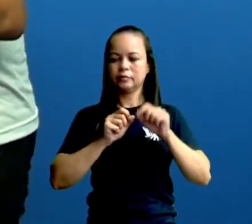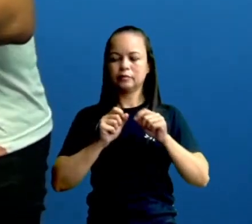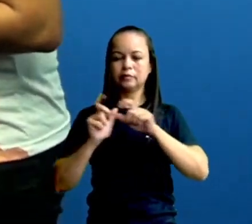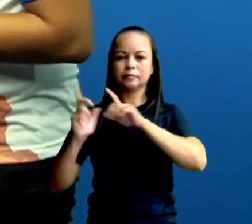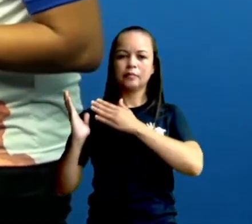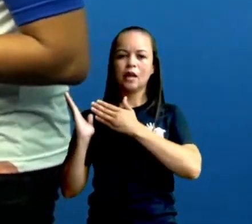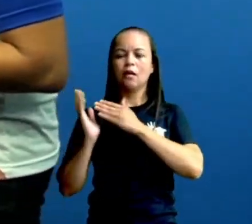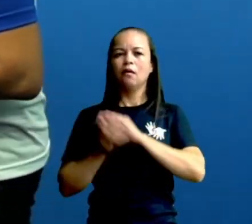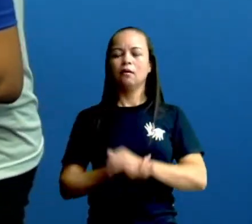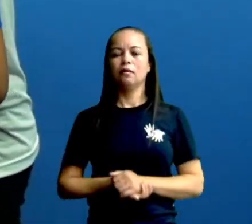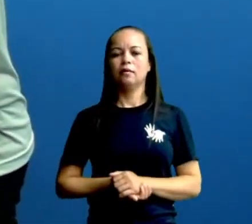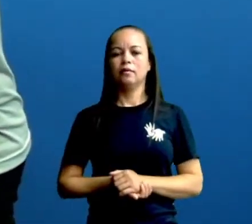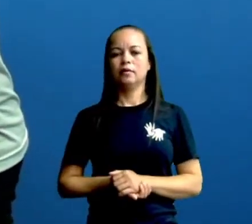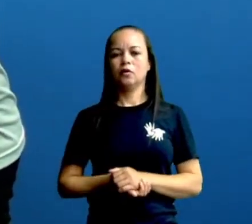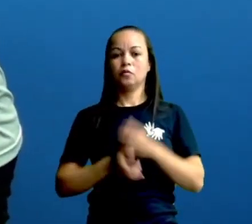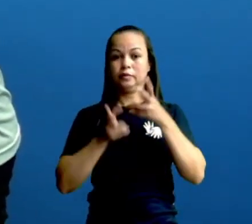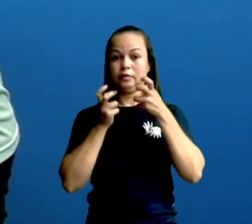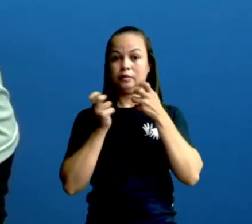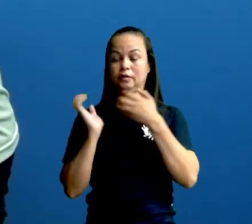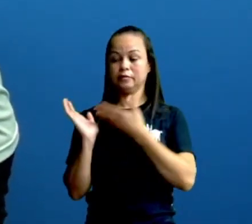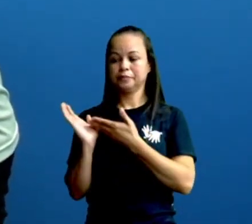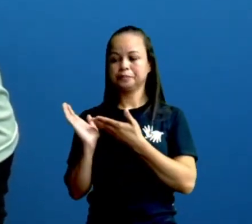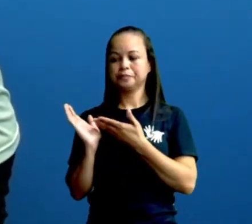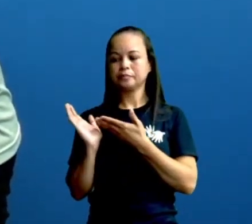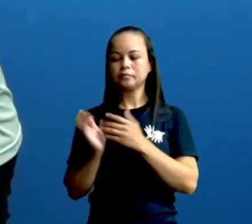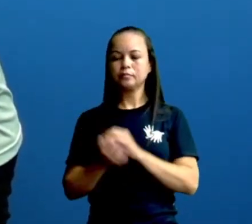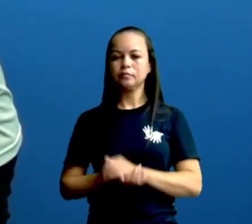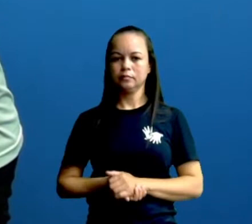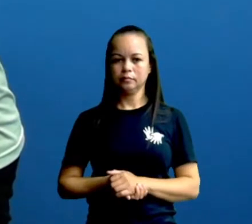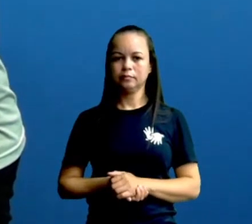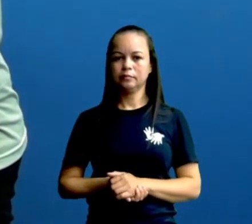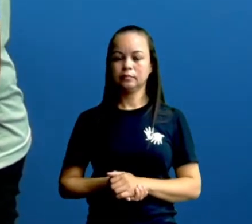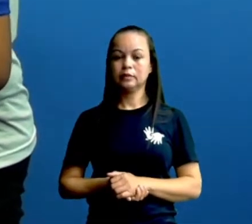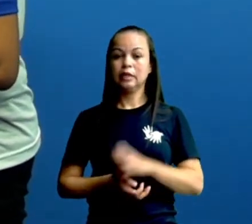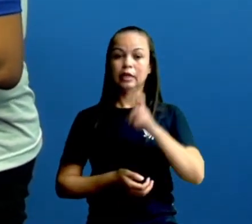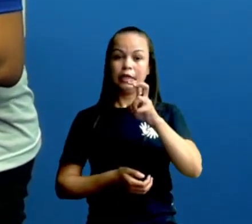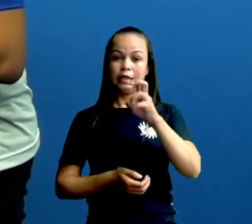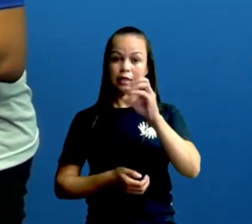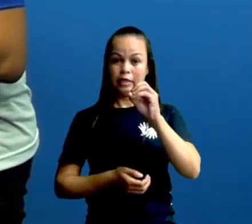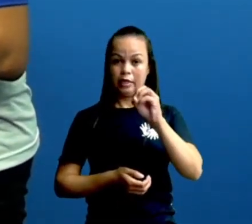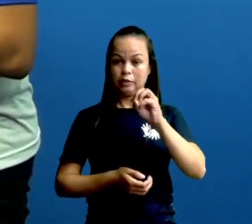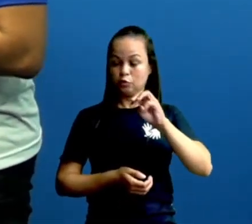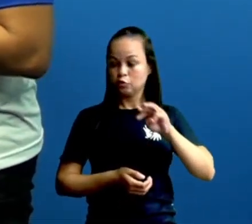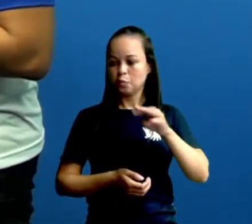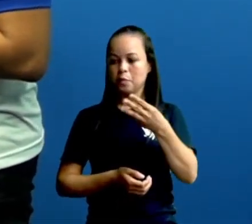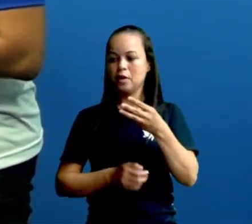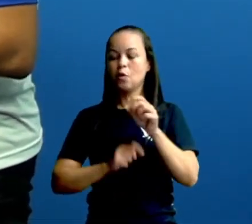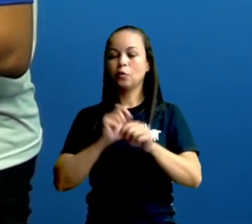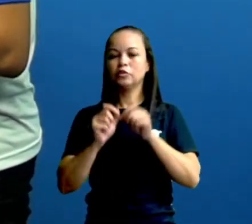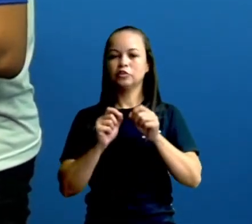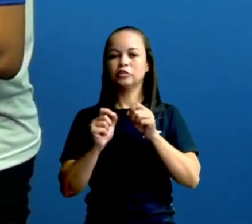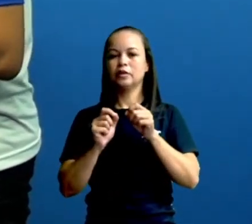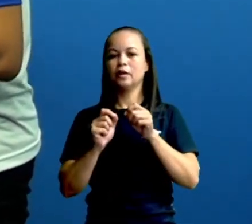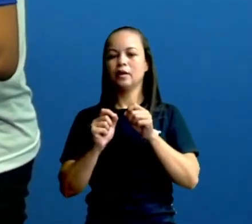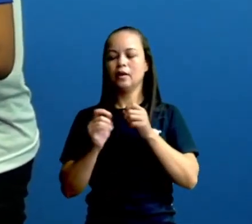Ó, veja só aqui, ó. Aqui pronto. 500 milhões é o número de quê,